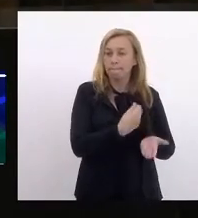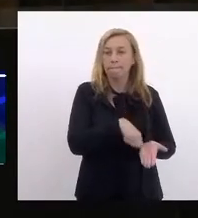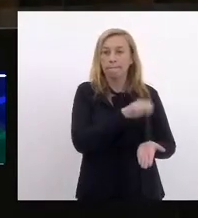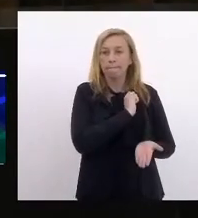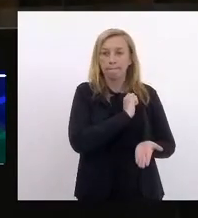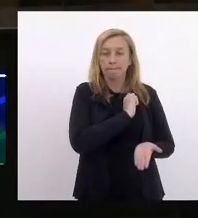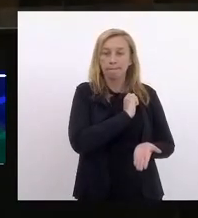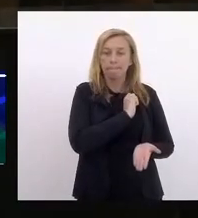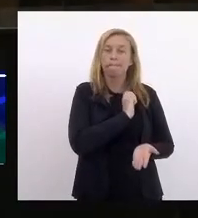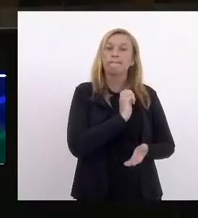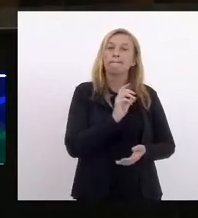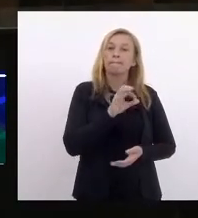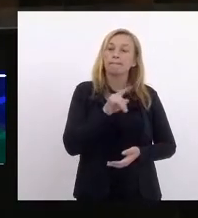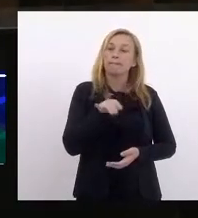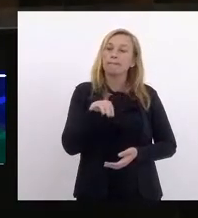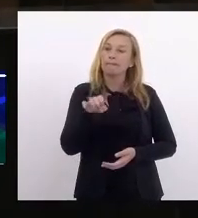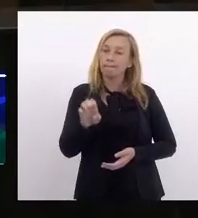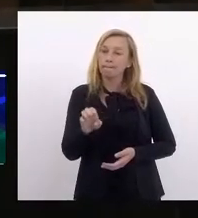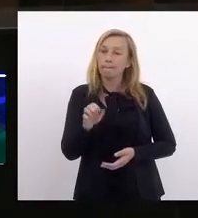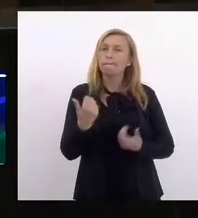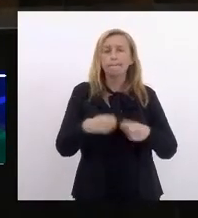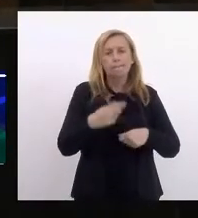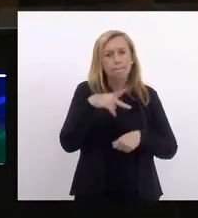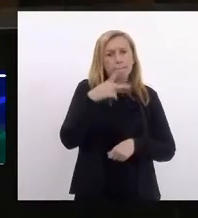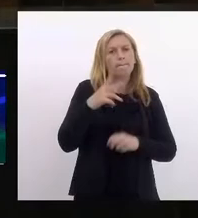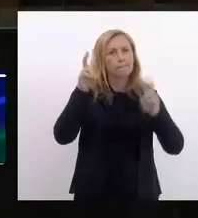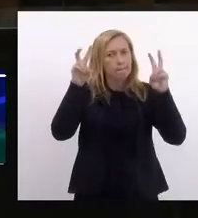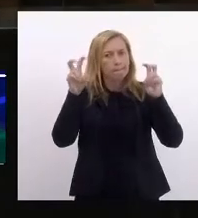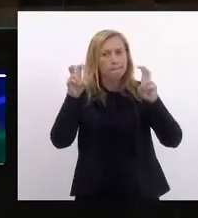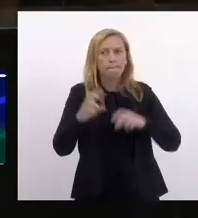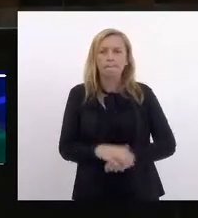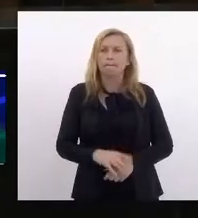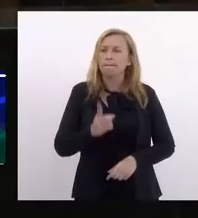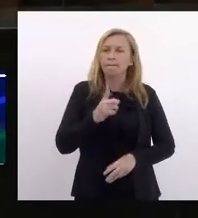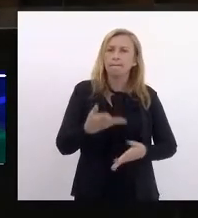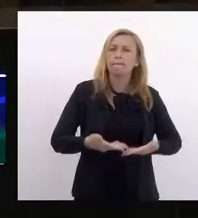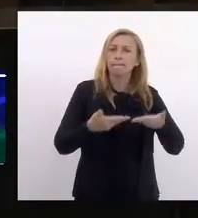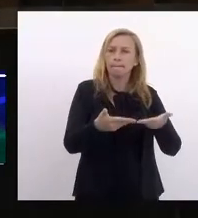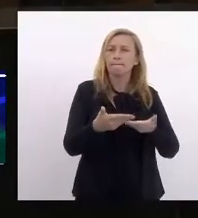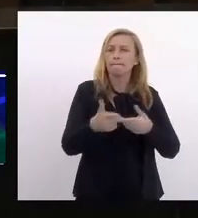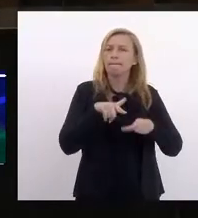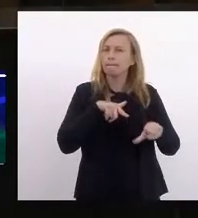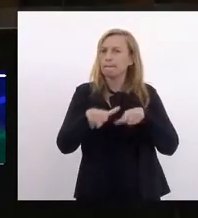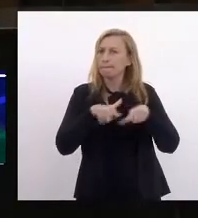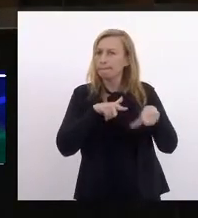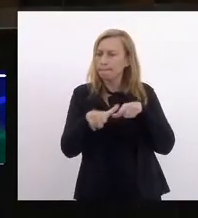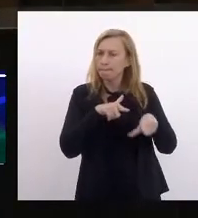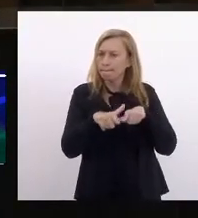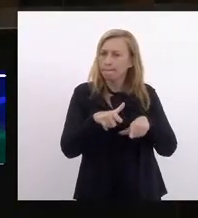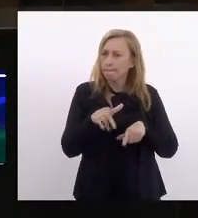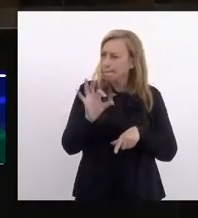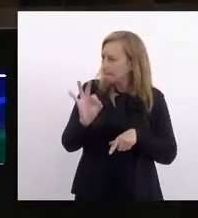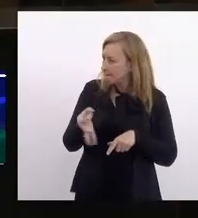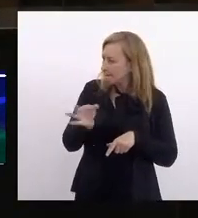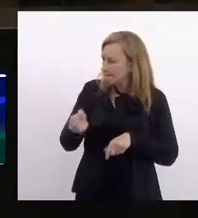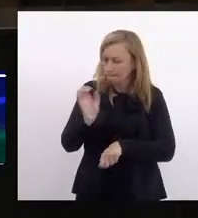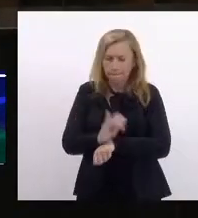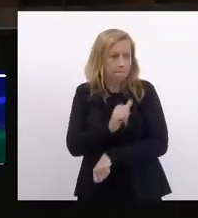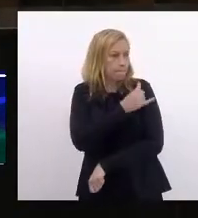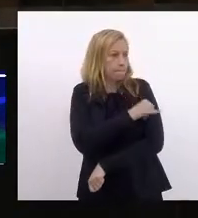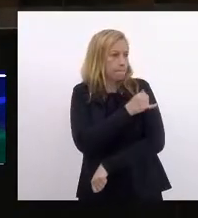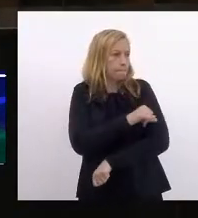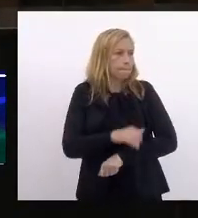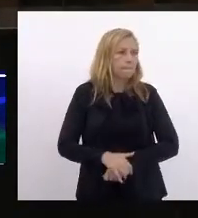para a ThyssenKrupp. A gente precisa falar sobre isso. Não ofereceu empregos de maneira concreta no estado do Rio de